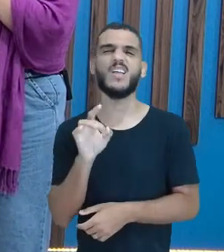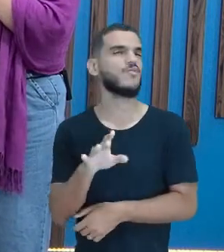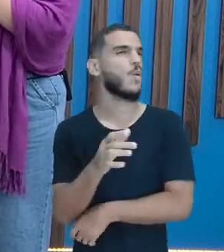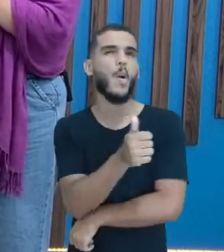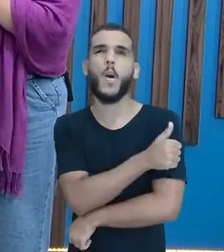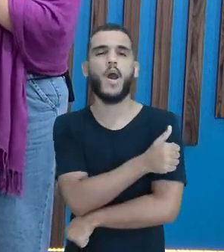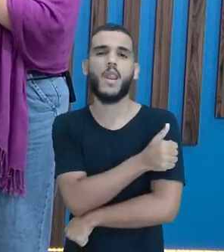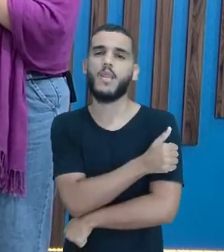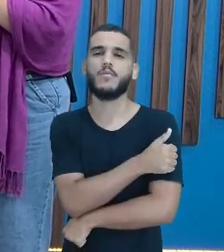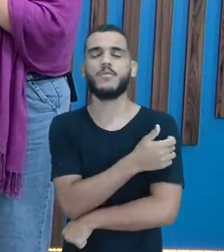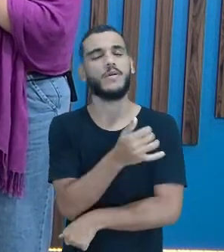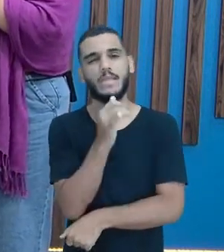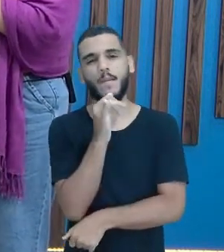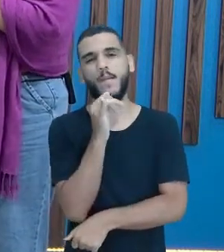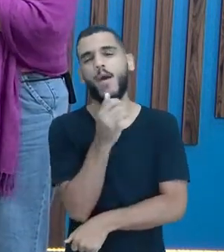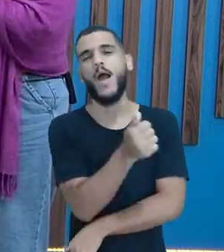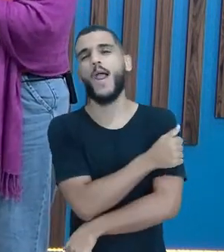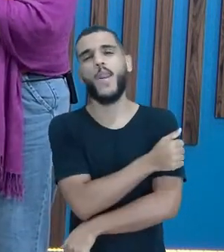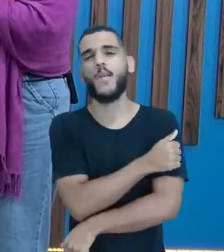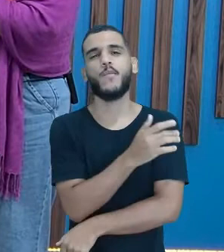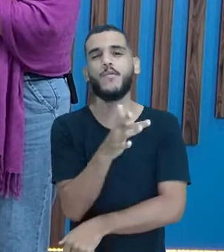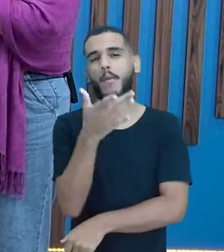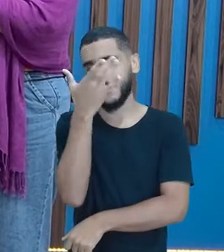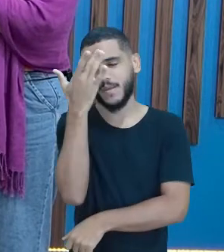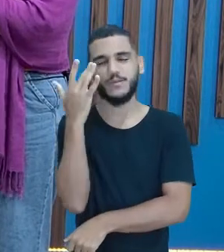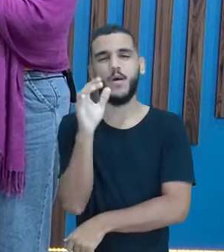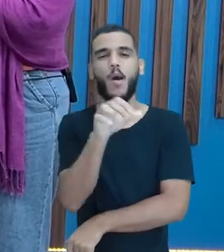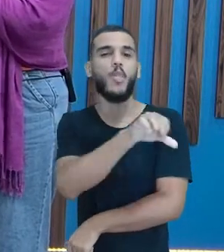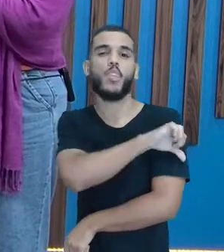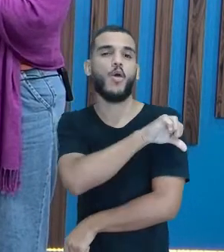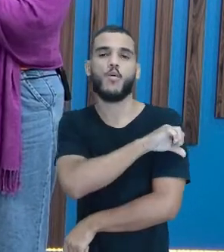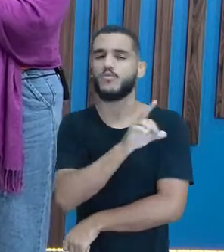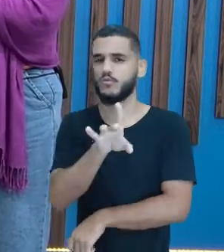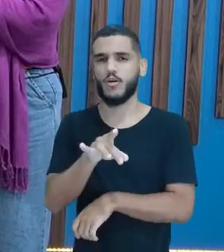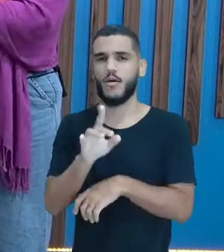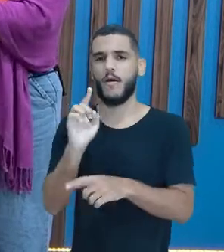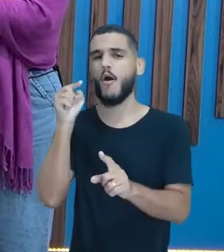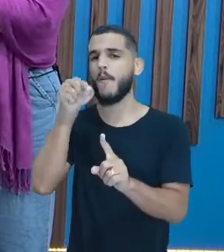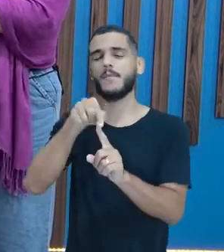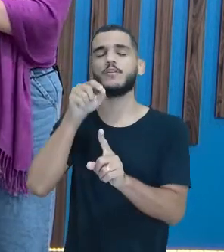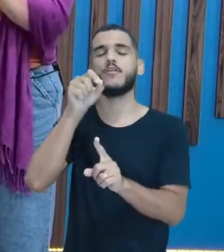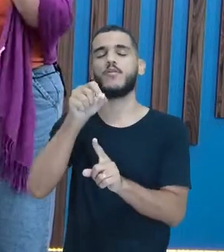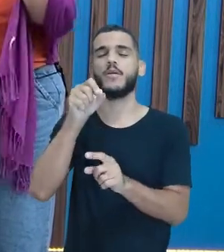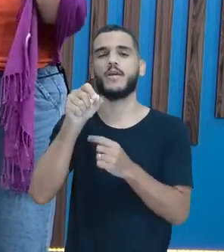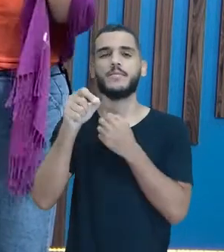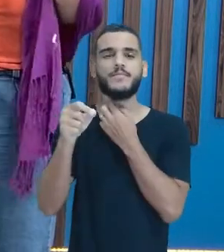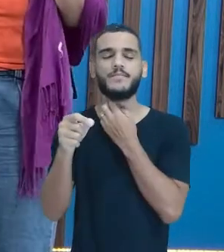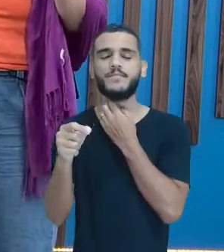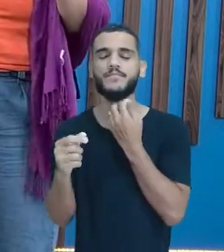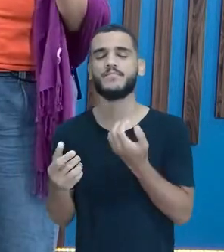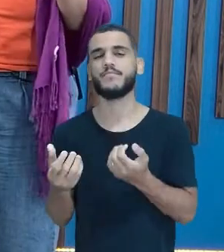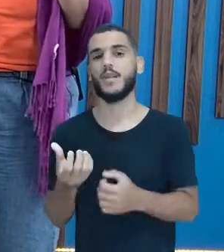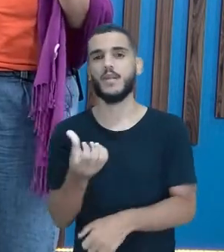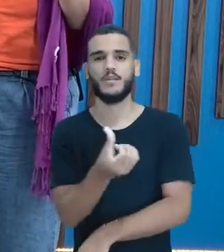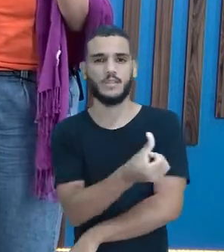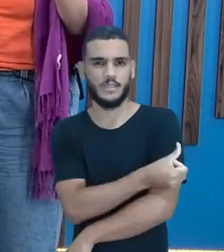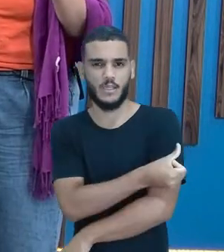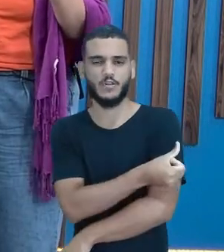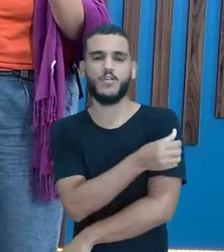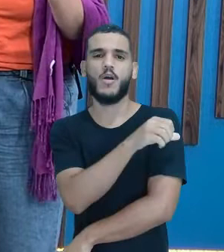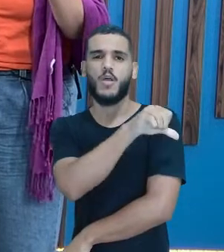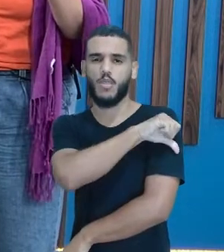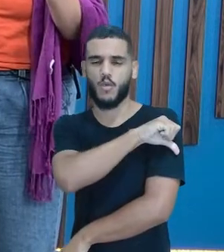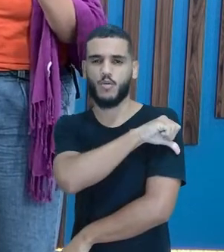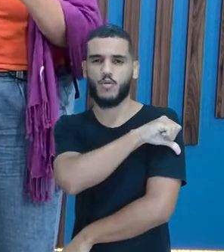você está formando o pessoal do nono ano. O objetivo é apresentar para a escola do sexto ao